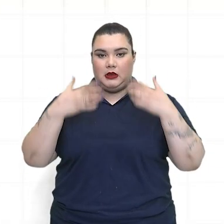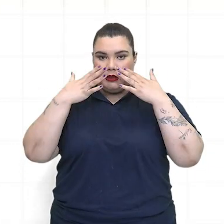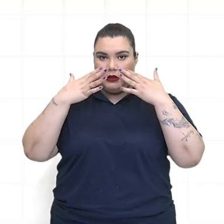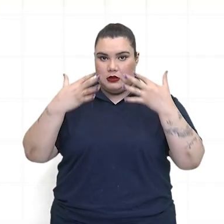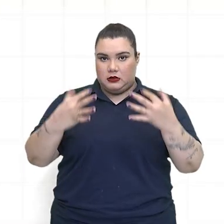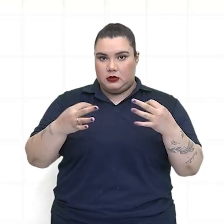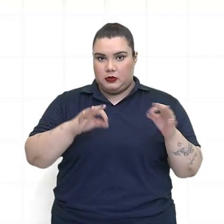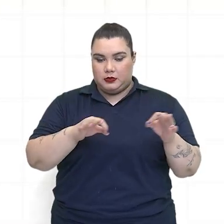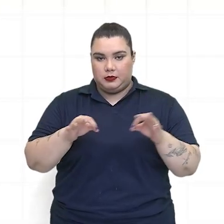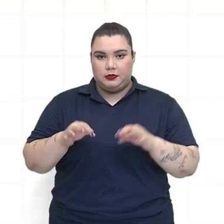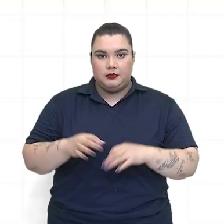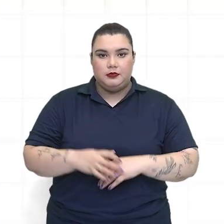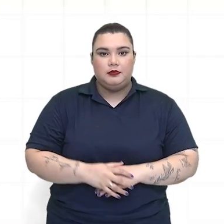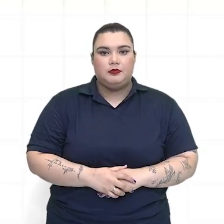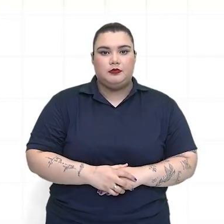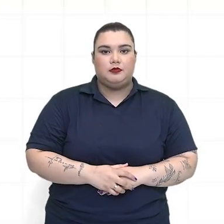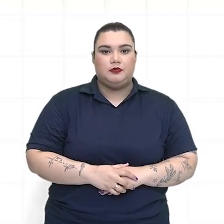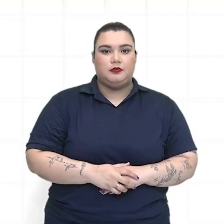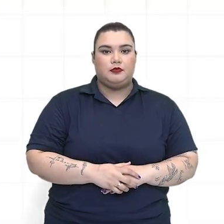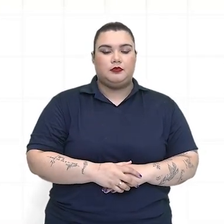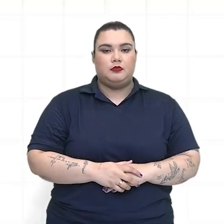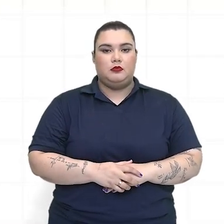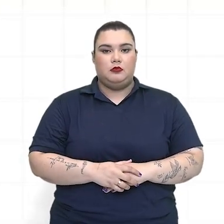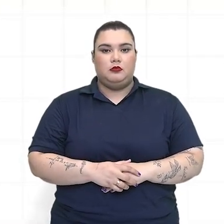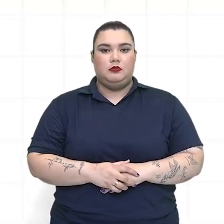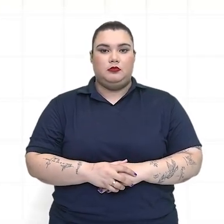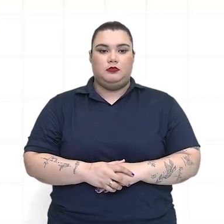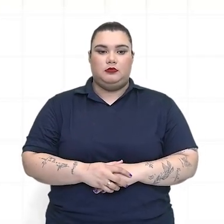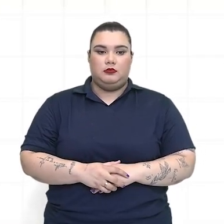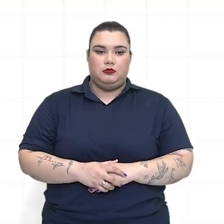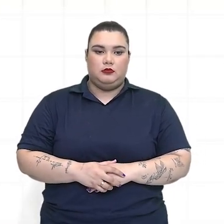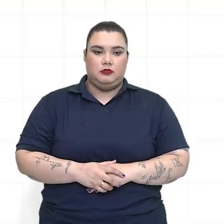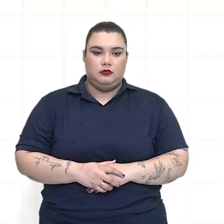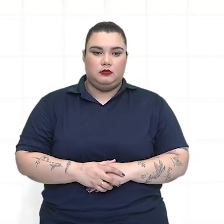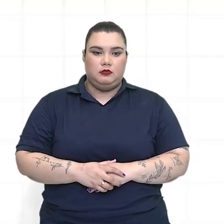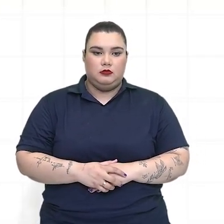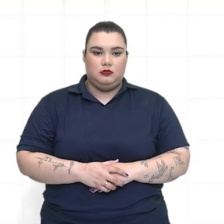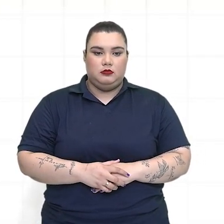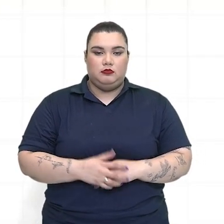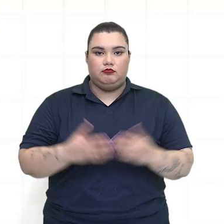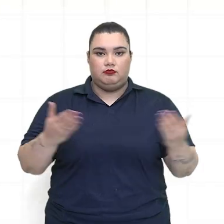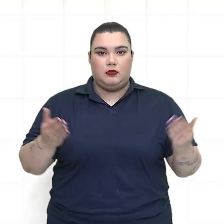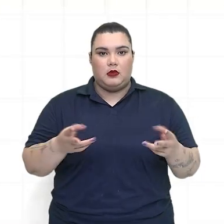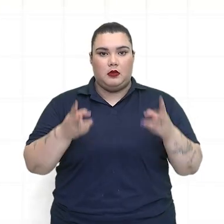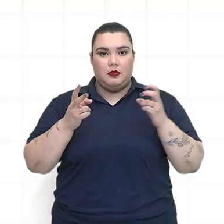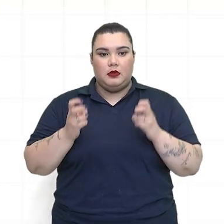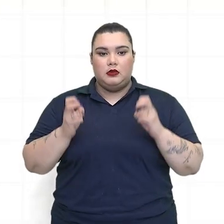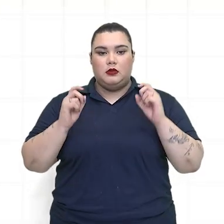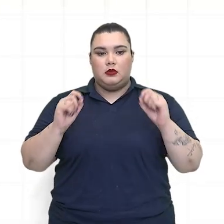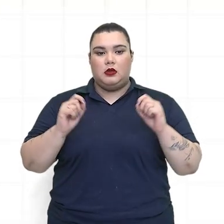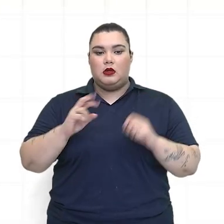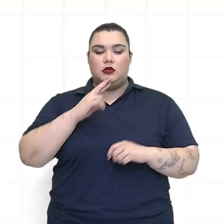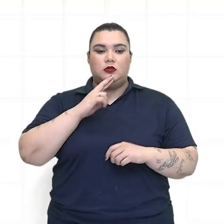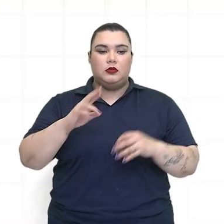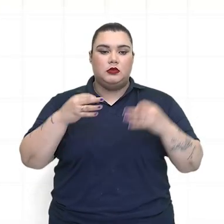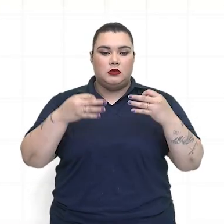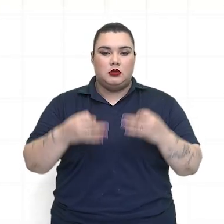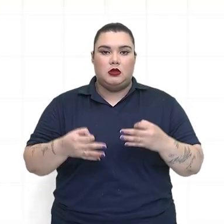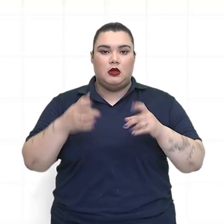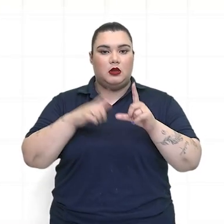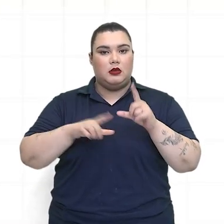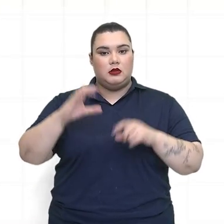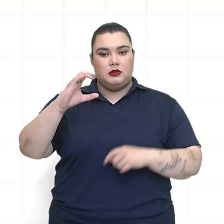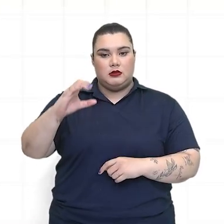certo? Muito bem. Aí, nós vimos aqui, né, por A mais B, que a alternativa correta